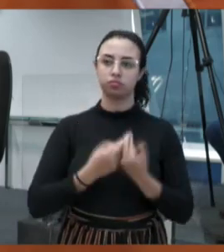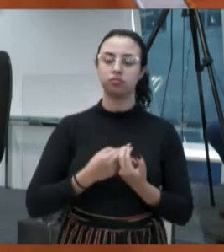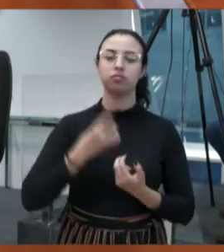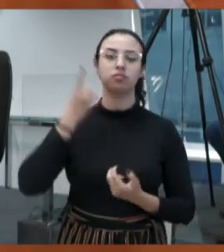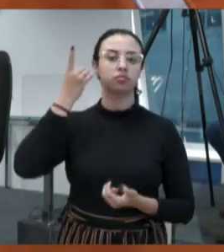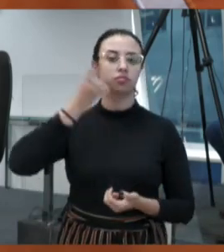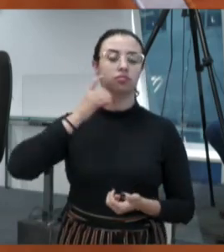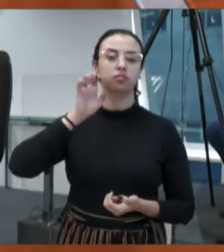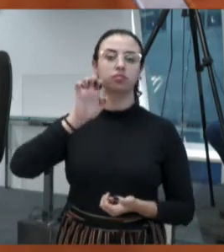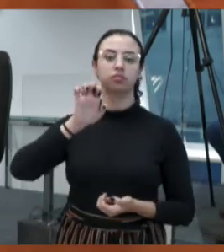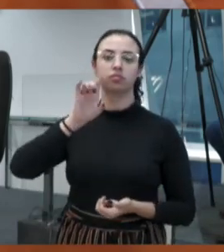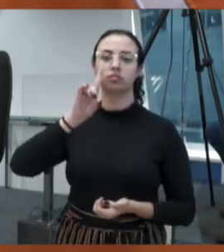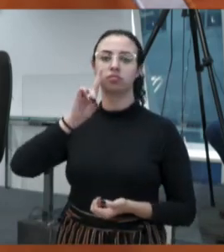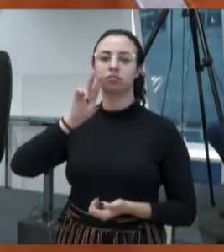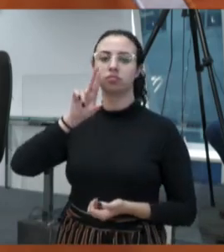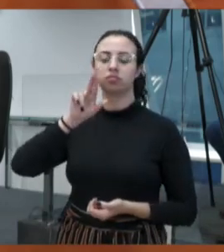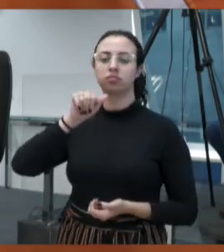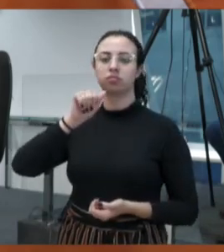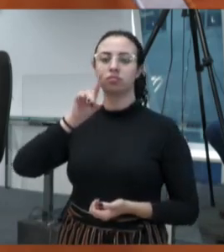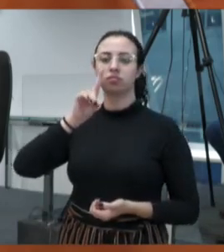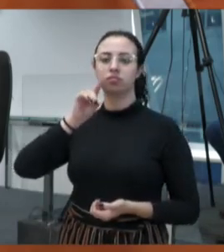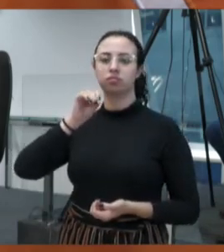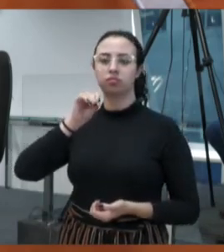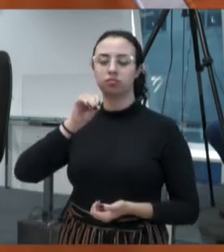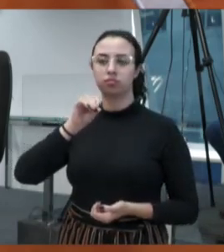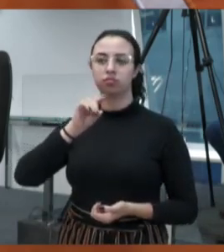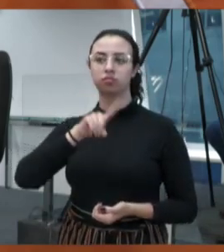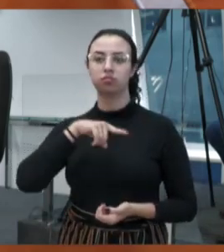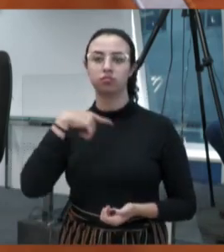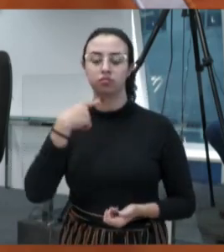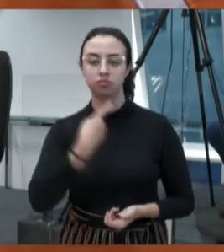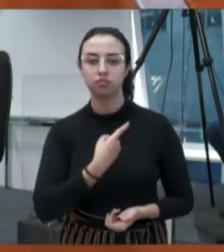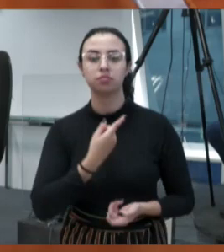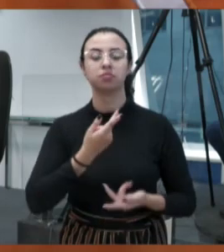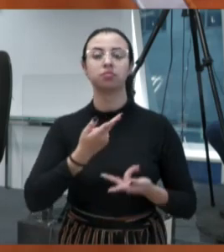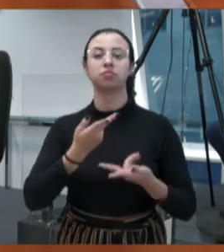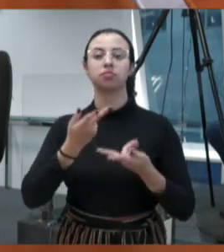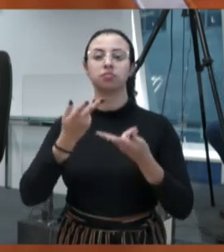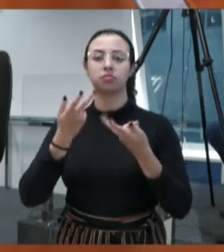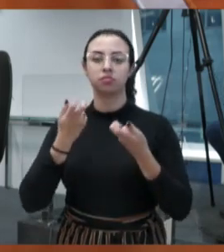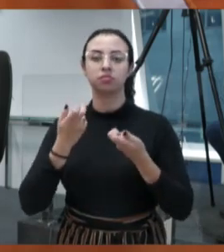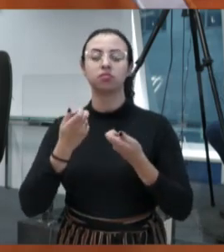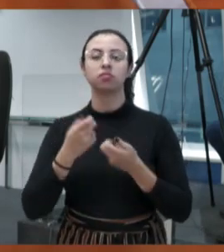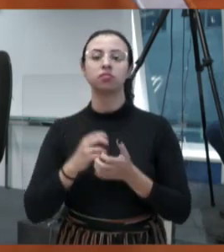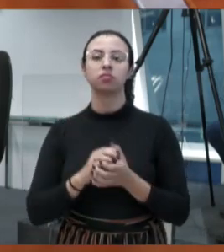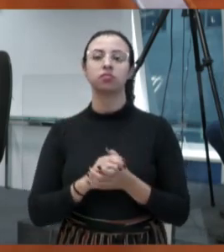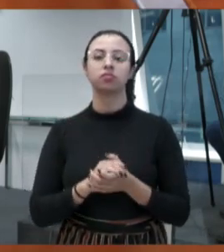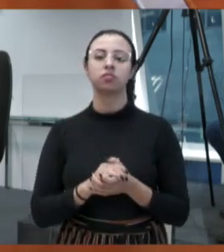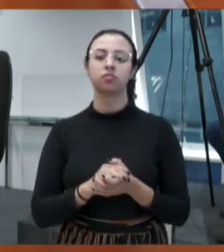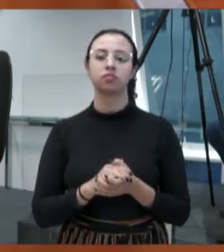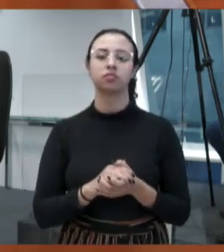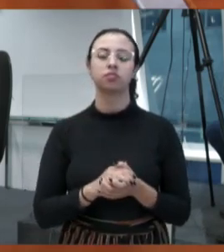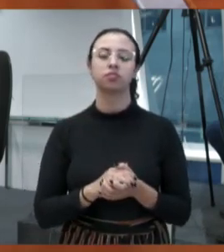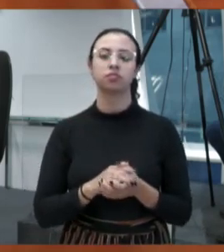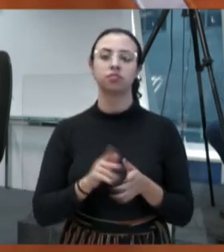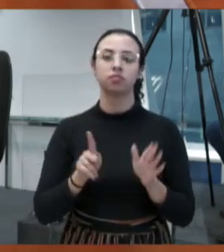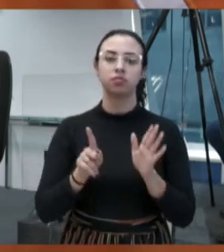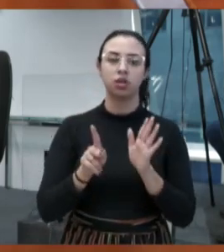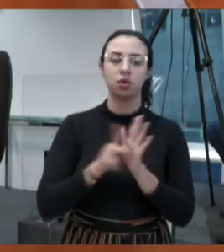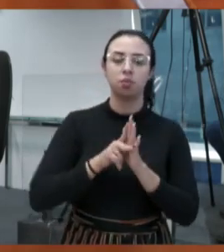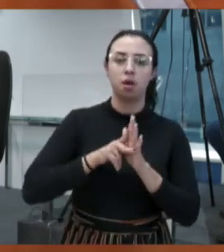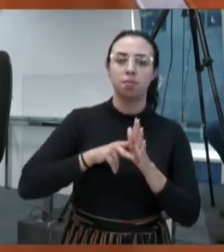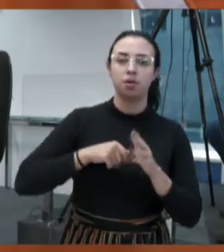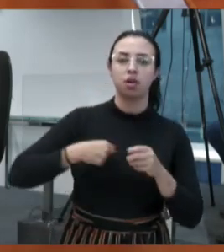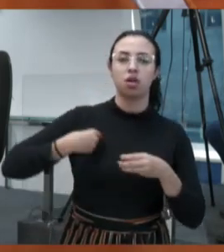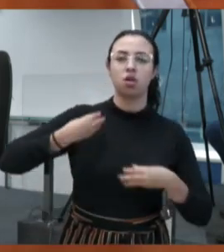né, nós confirmamos lá que está na proposta sendo licitado os dois aparelhos, né, um aparelho de ultrassom